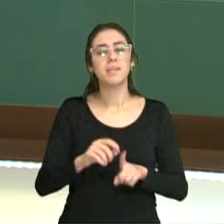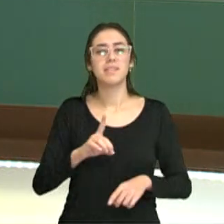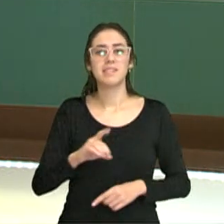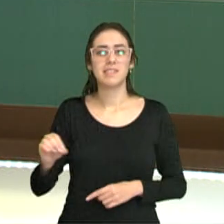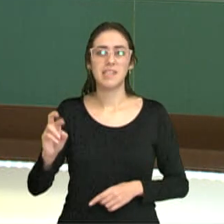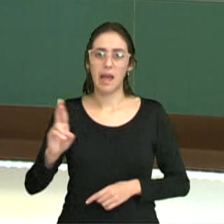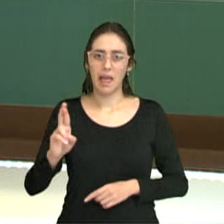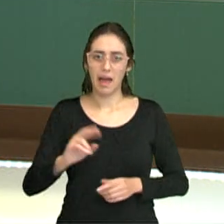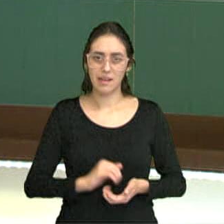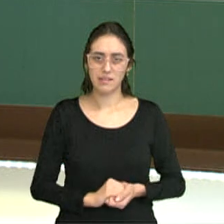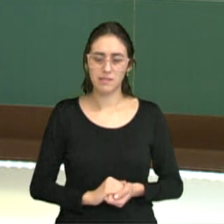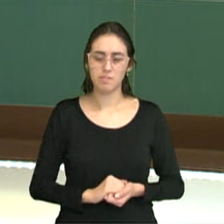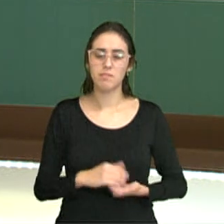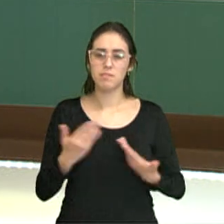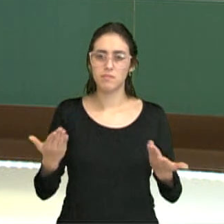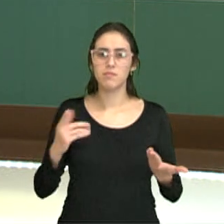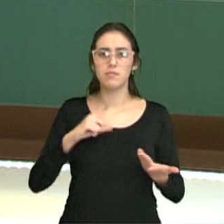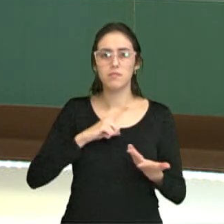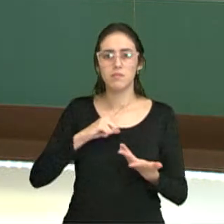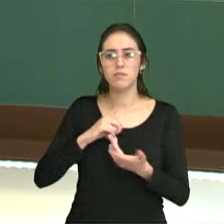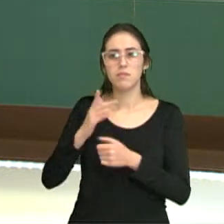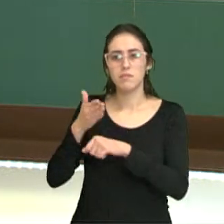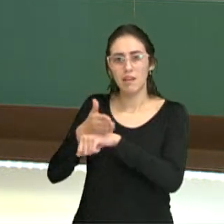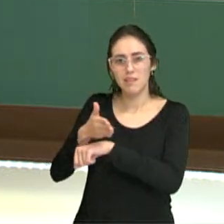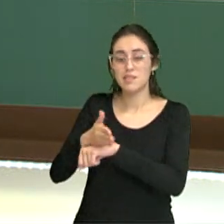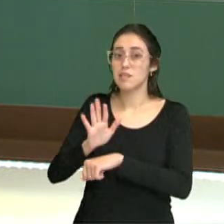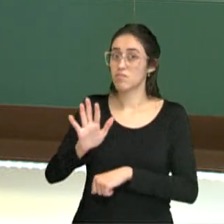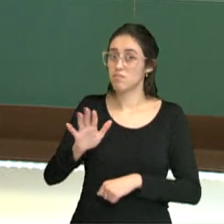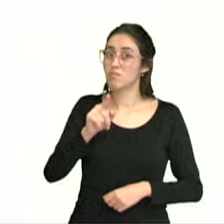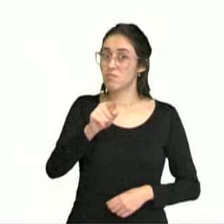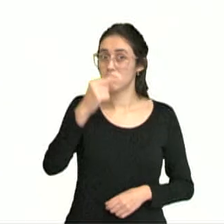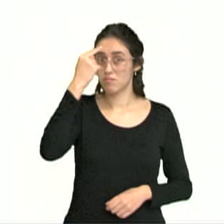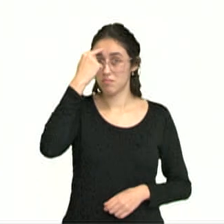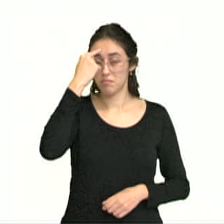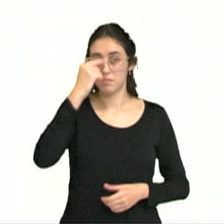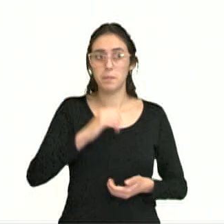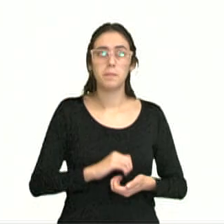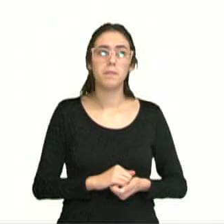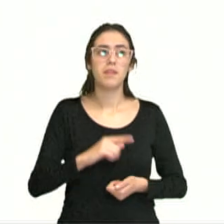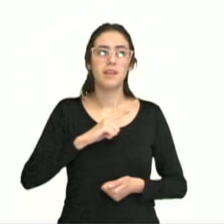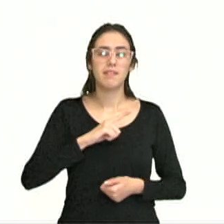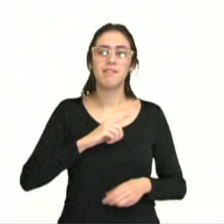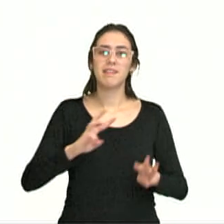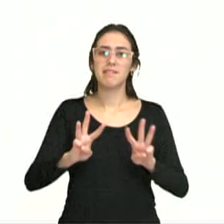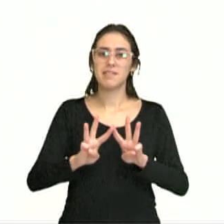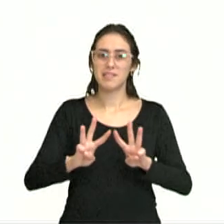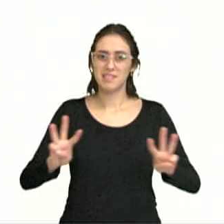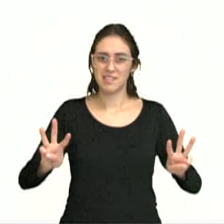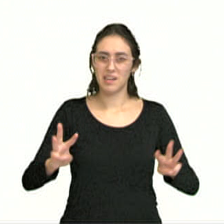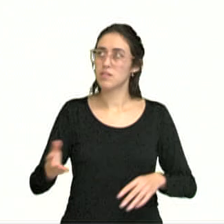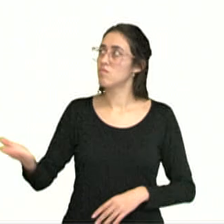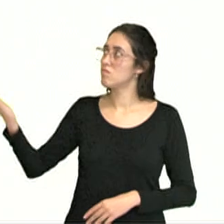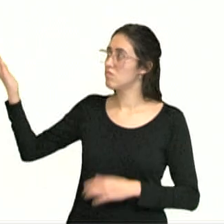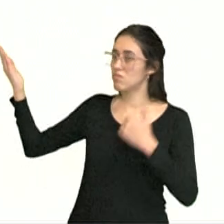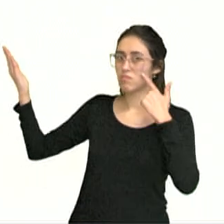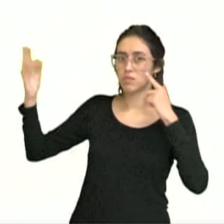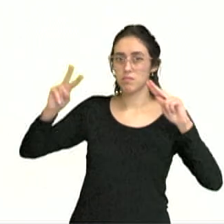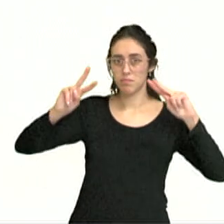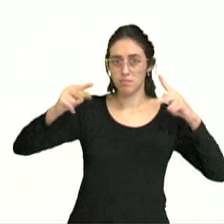bom? Para a gente acessar, e agora já vem a tarefinha de vocês, tá aqui o site, ó.